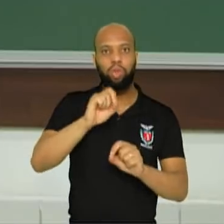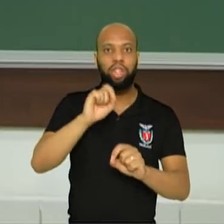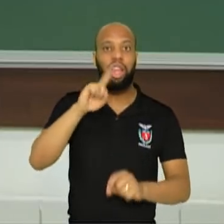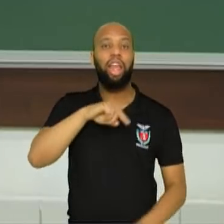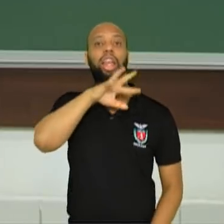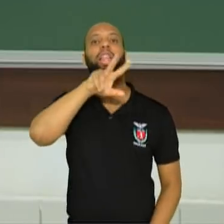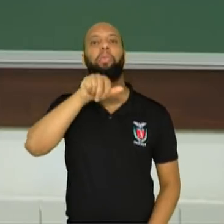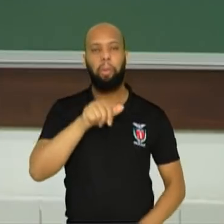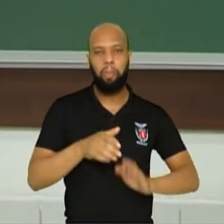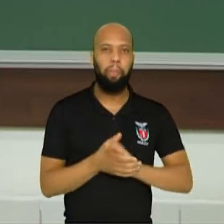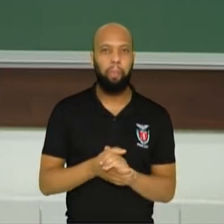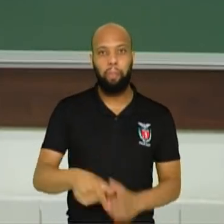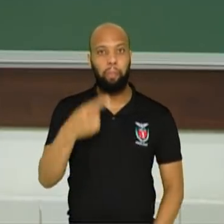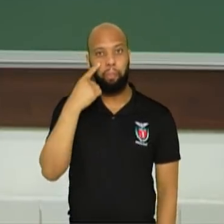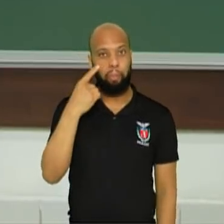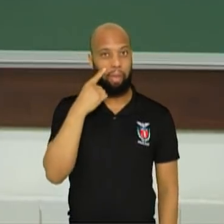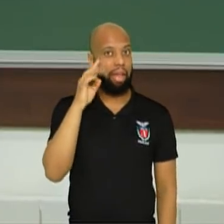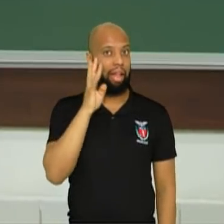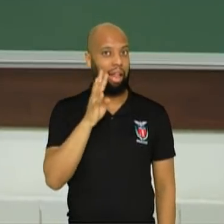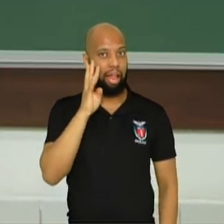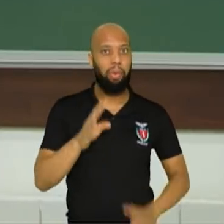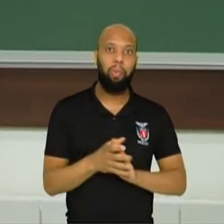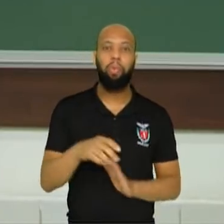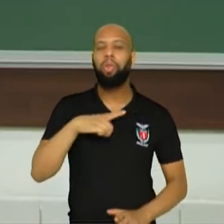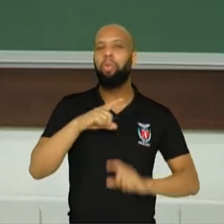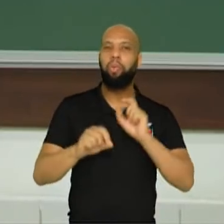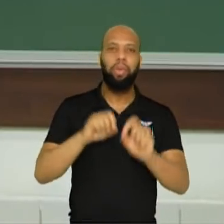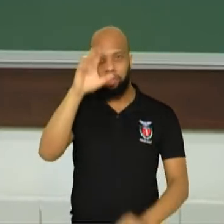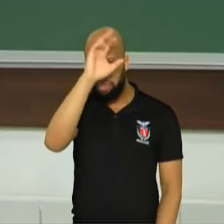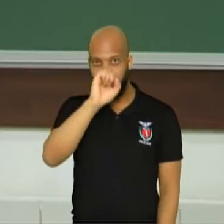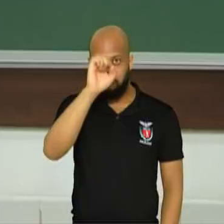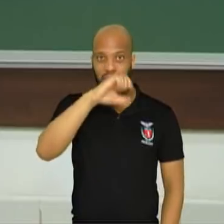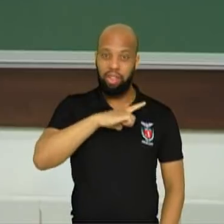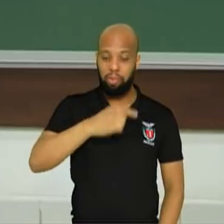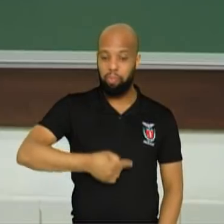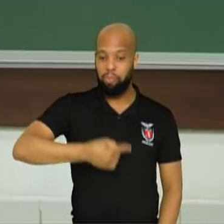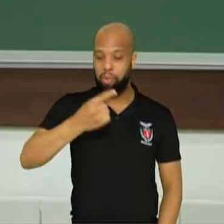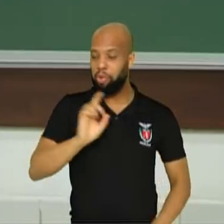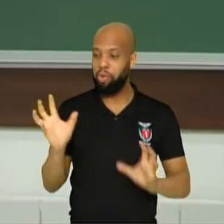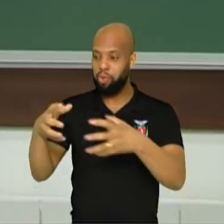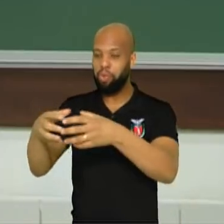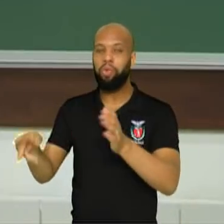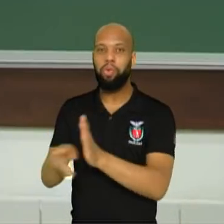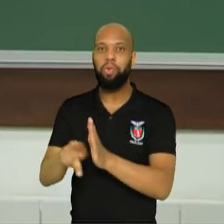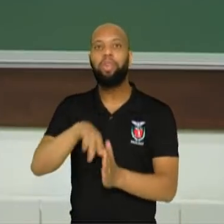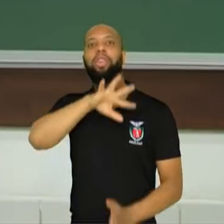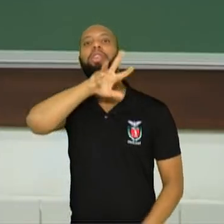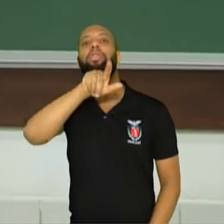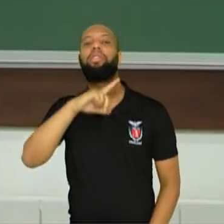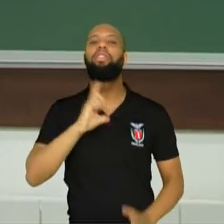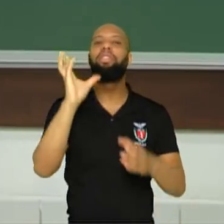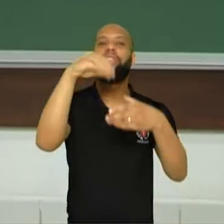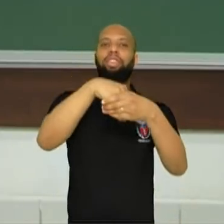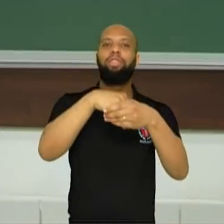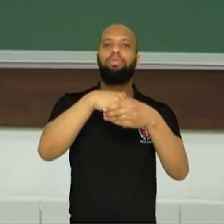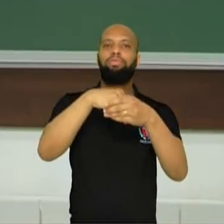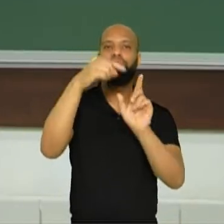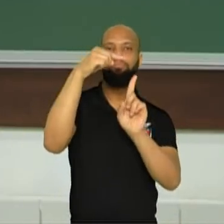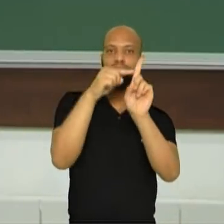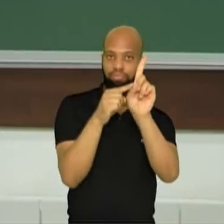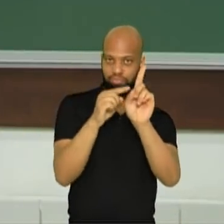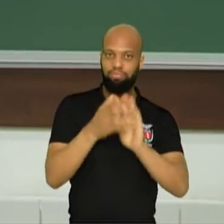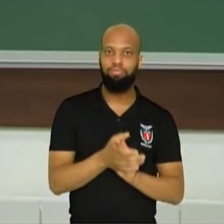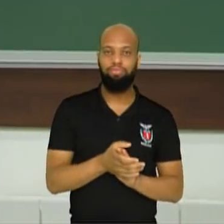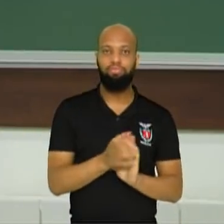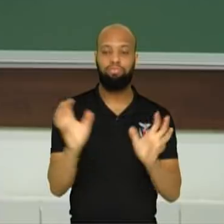que legal. A gente vai começar a aprender pelo primeiro grupo de animais que a gente tem dentro da classificação. É